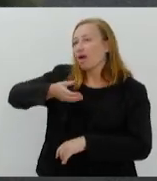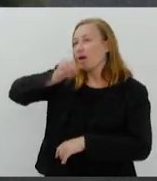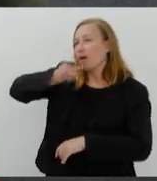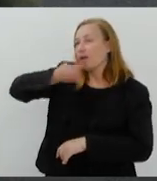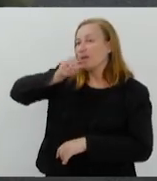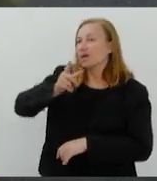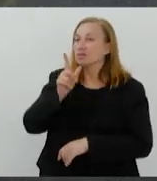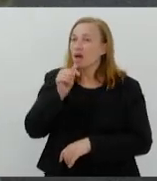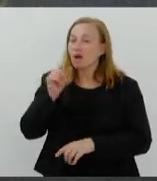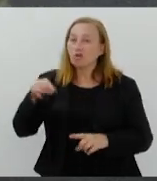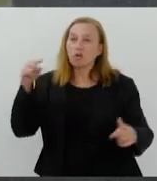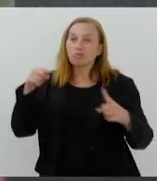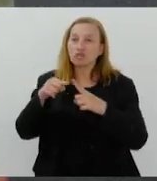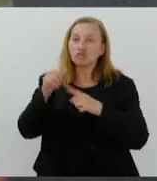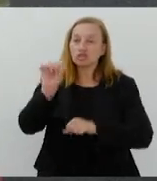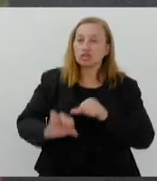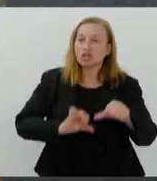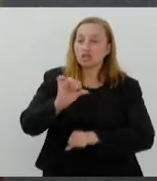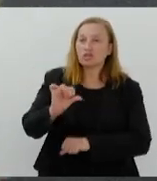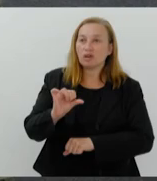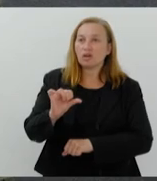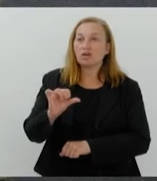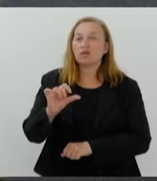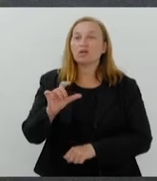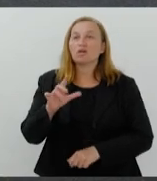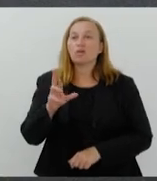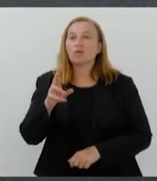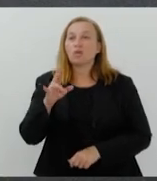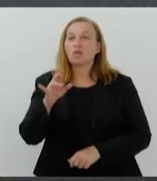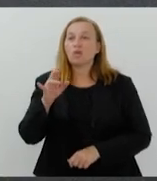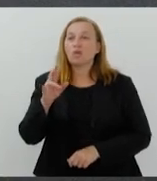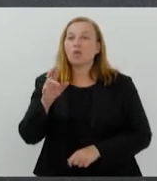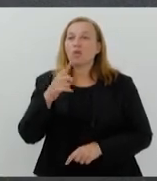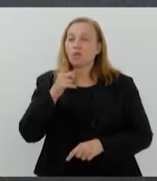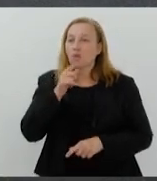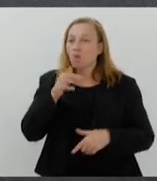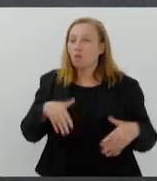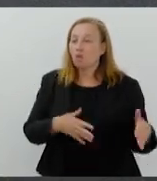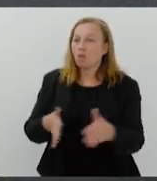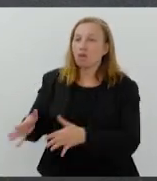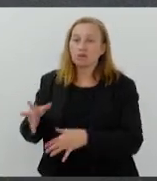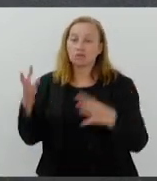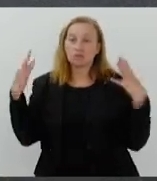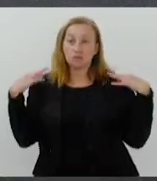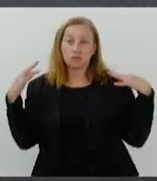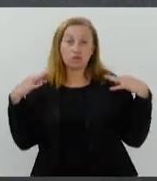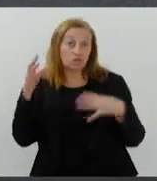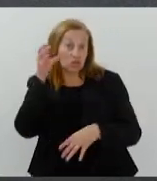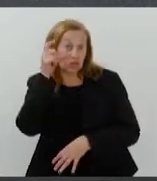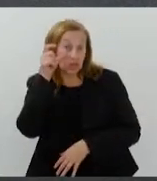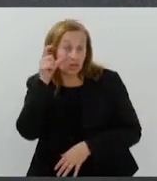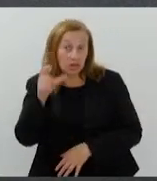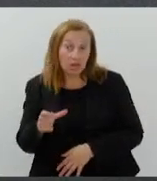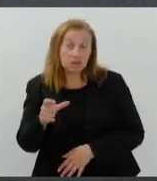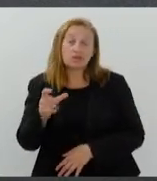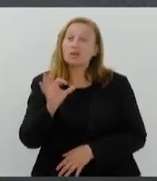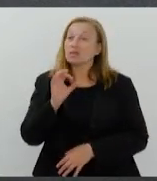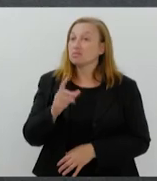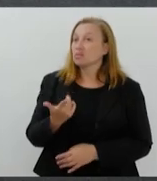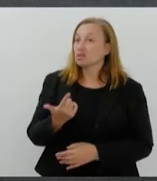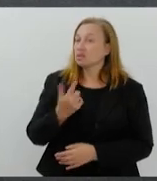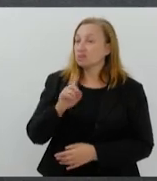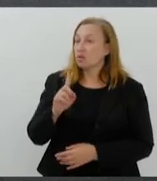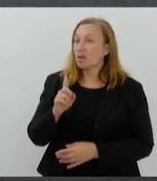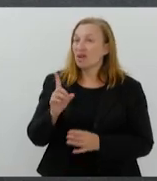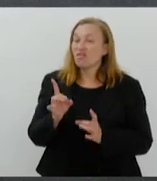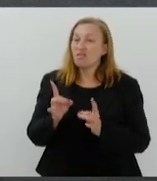que o objetivo de transformar o Rio Macaé de interesse turístico, deputado Fred Pacheco, de forma alguma é